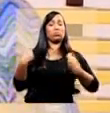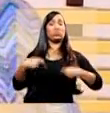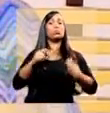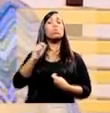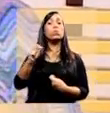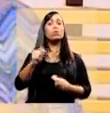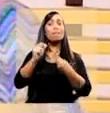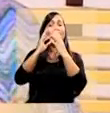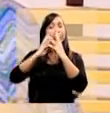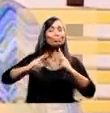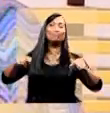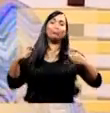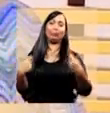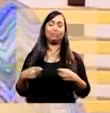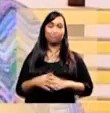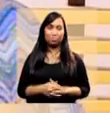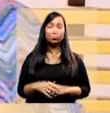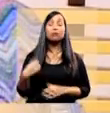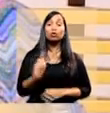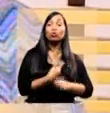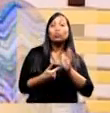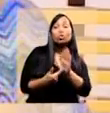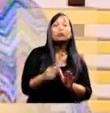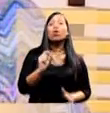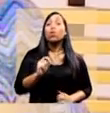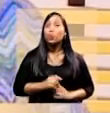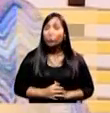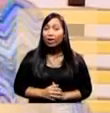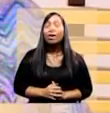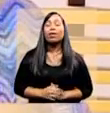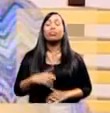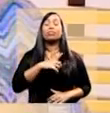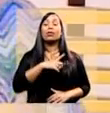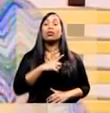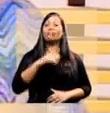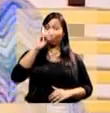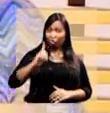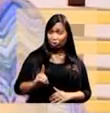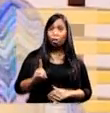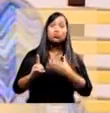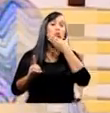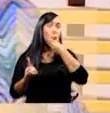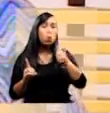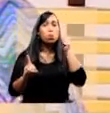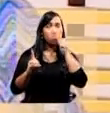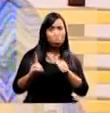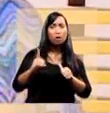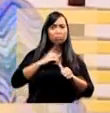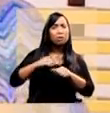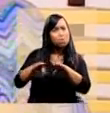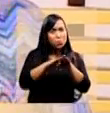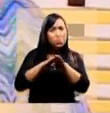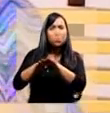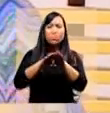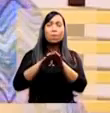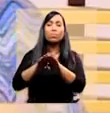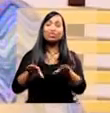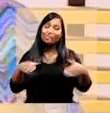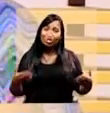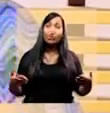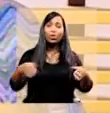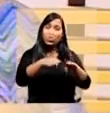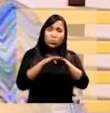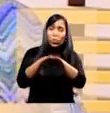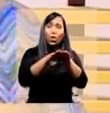que desconstruir e mostrar que tem direitos, homens e mulheres igualmente, né? Então,